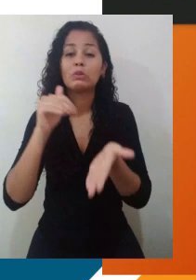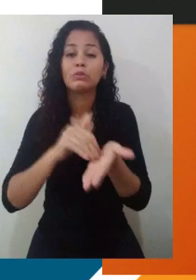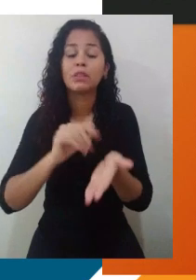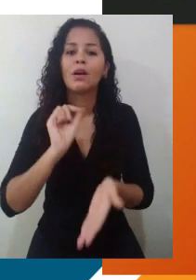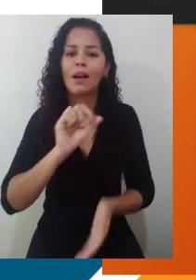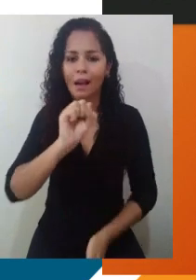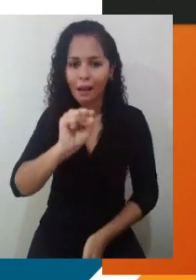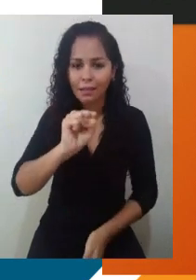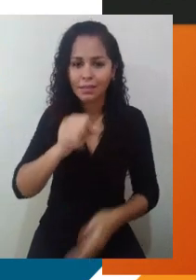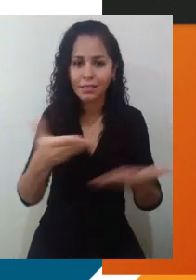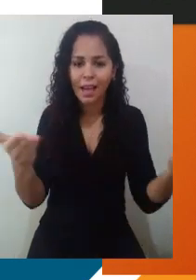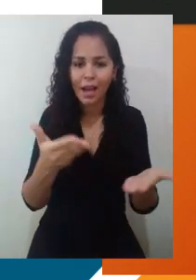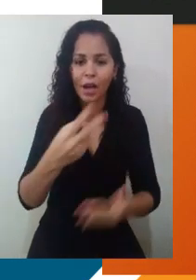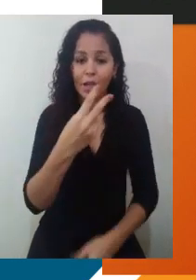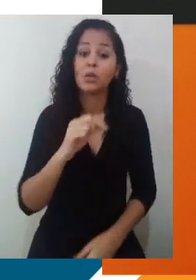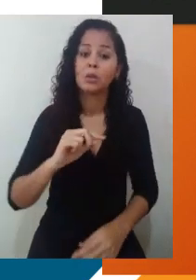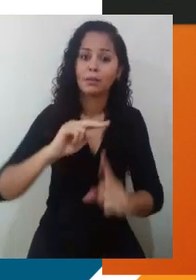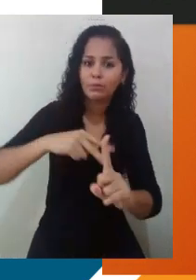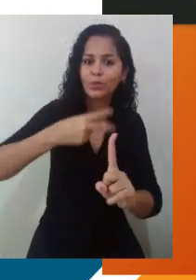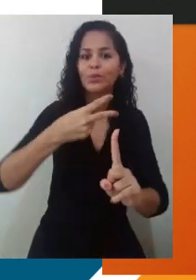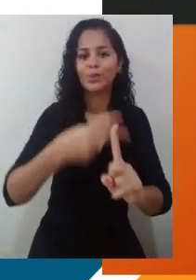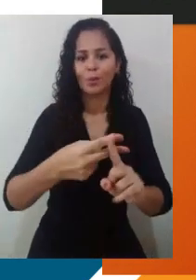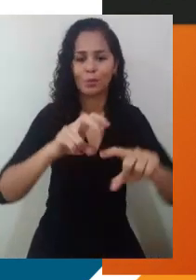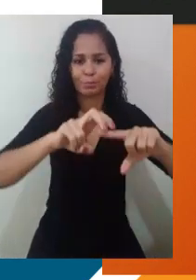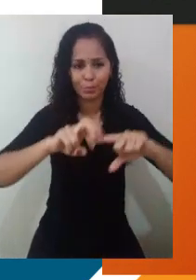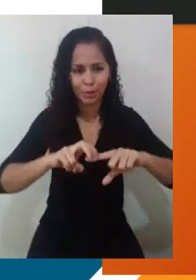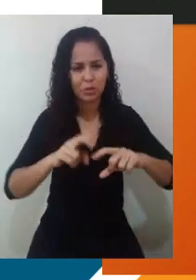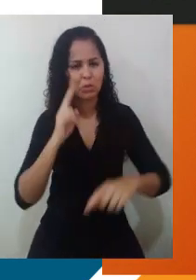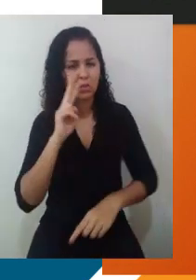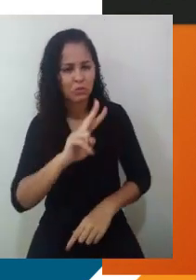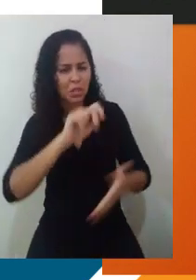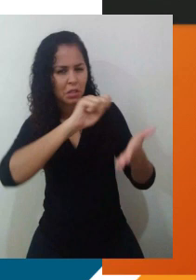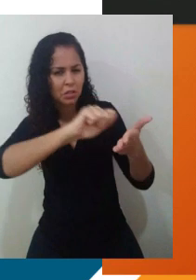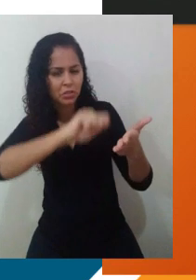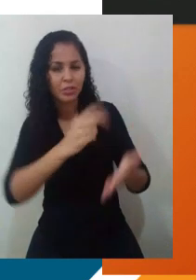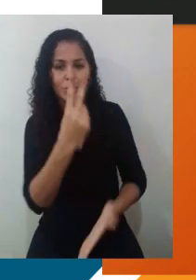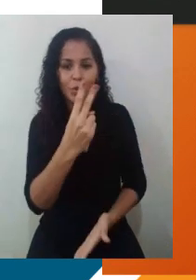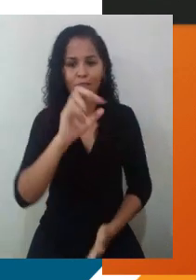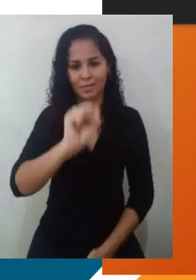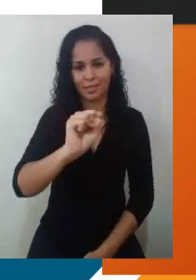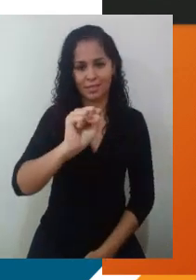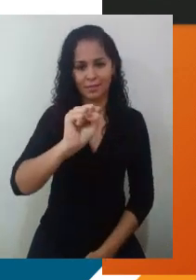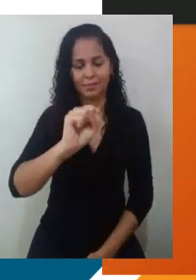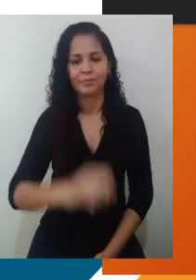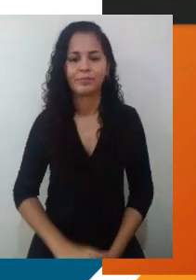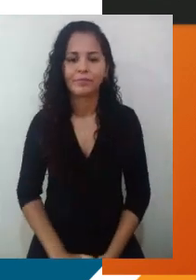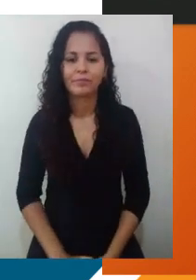final, que era S, agora passa a ser o dobro de S. Por isso você vê escrito